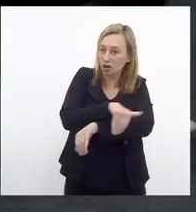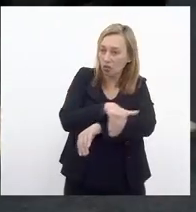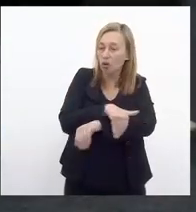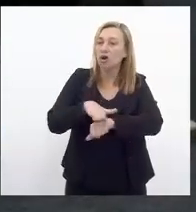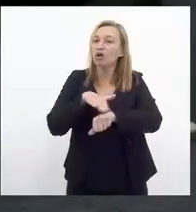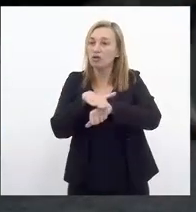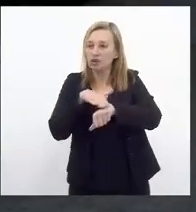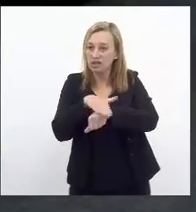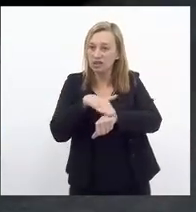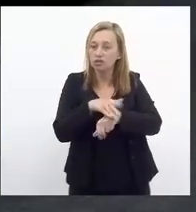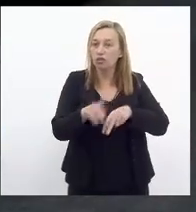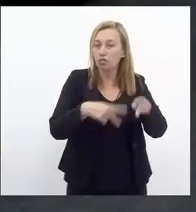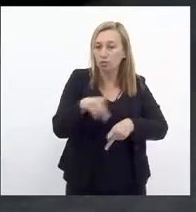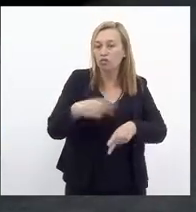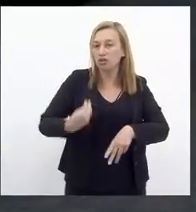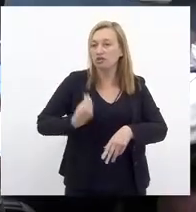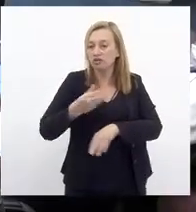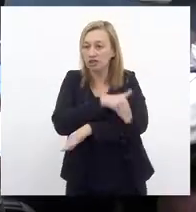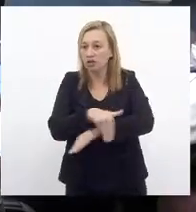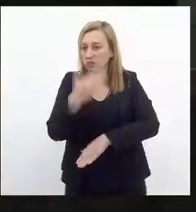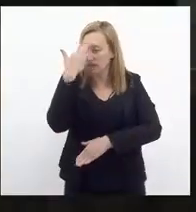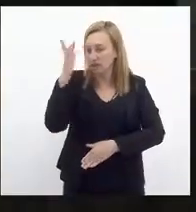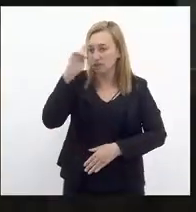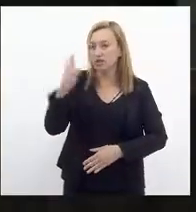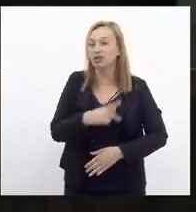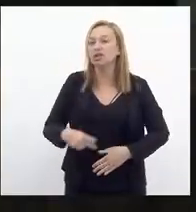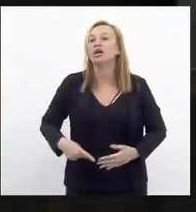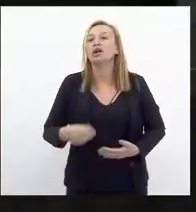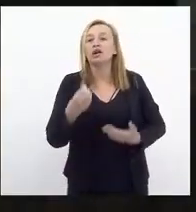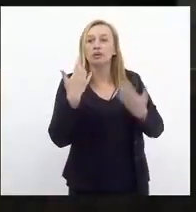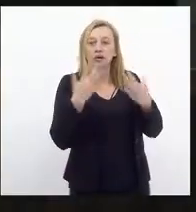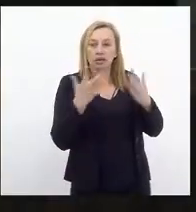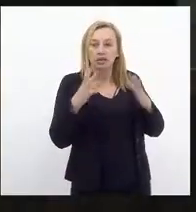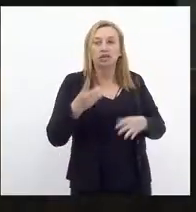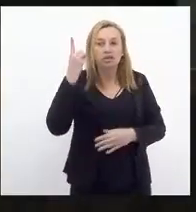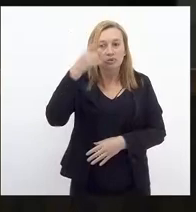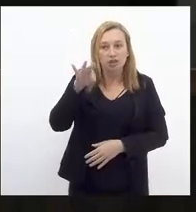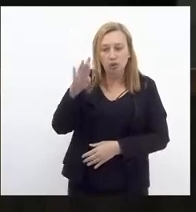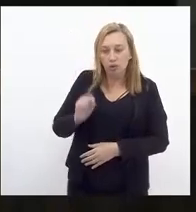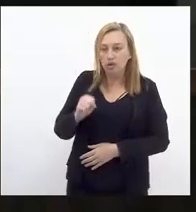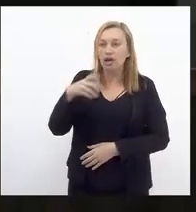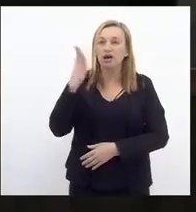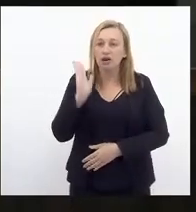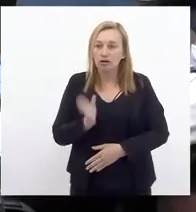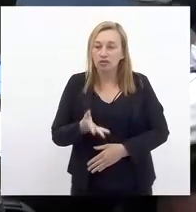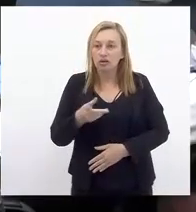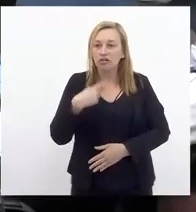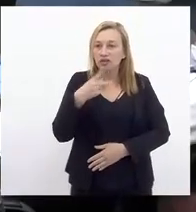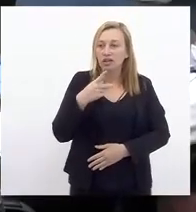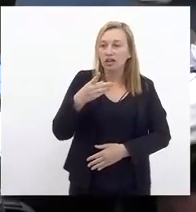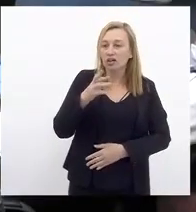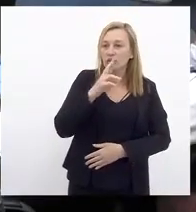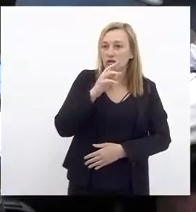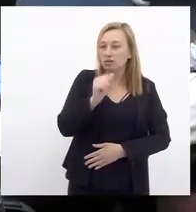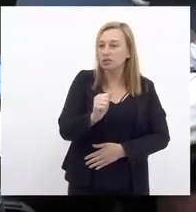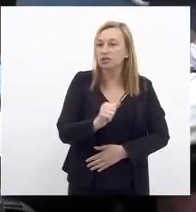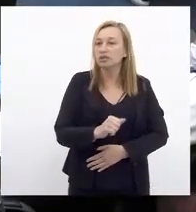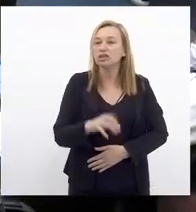conversando com a população de rua obrigado pelos parabéns Deputado Rubens tempo para a palavra saudade Rodrigo Amorim Presidente